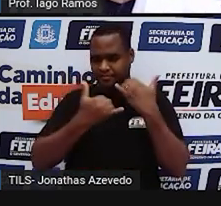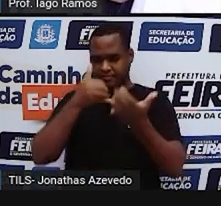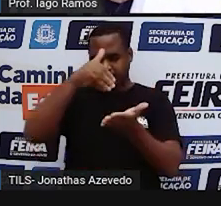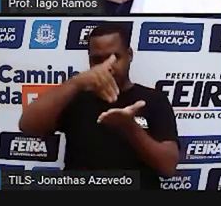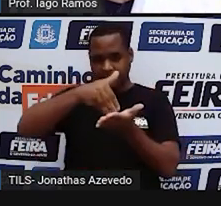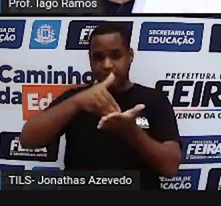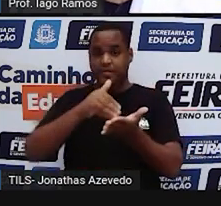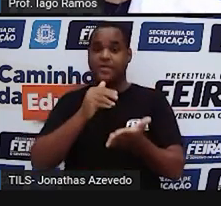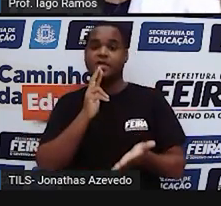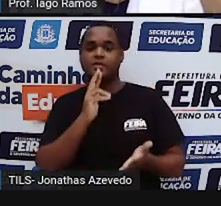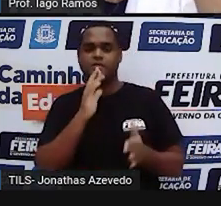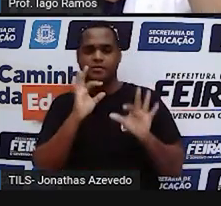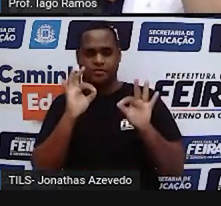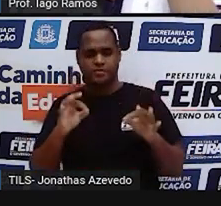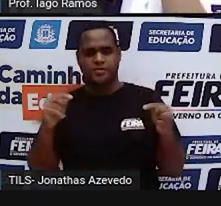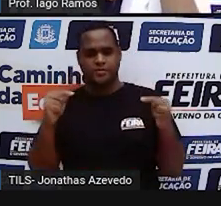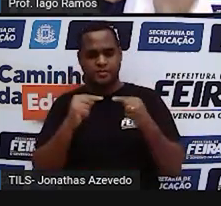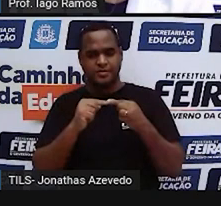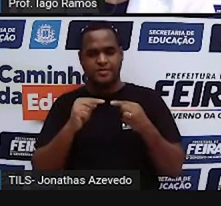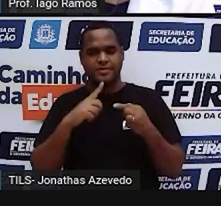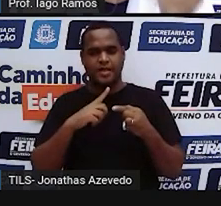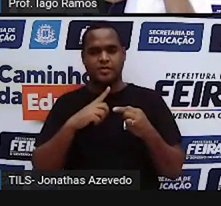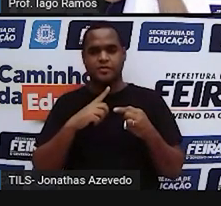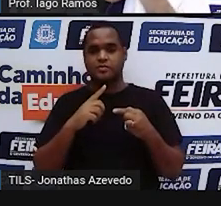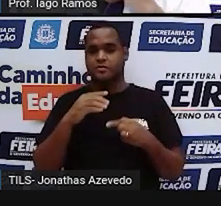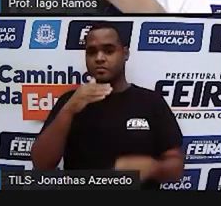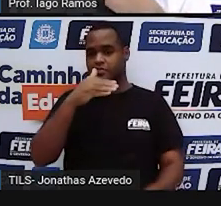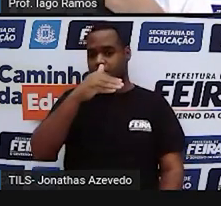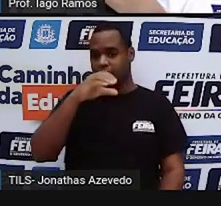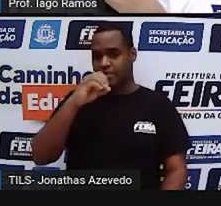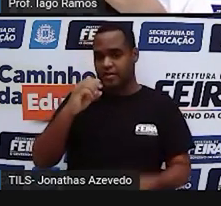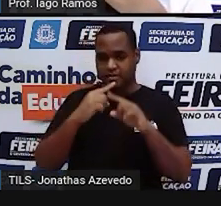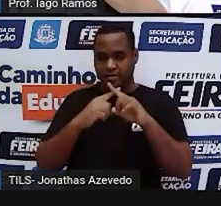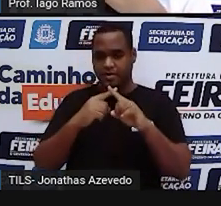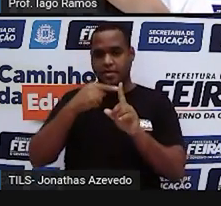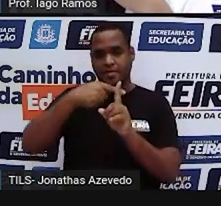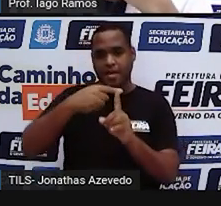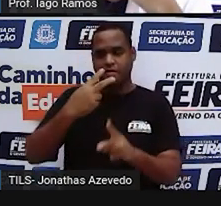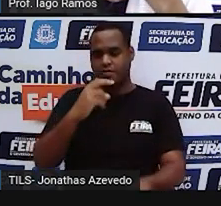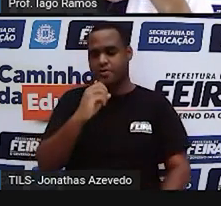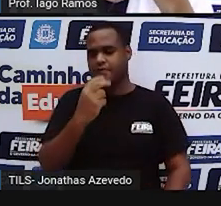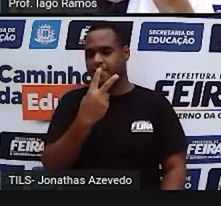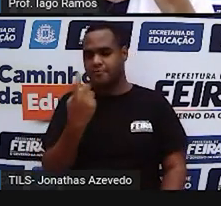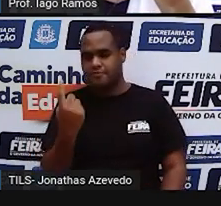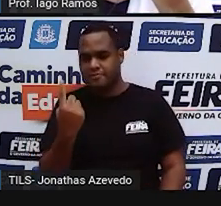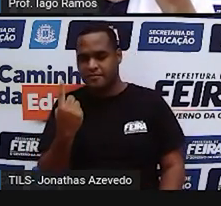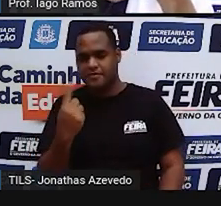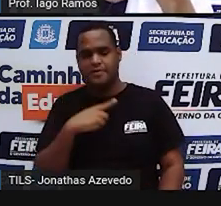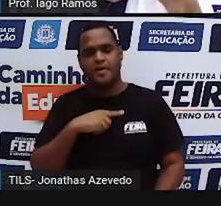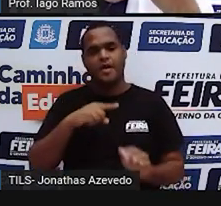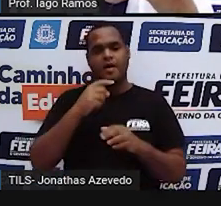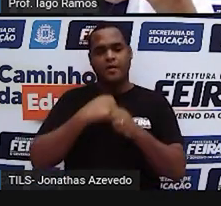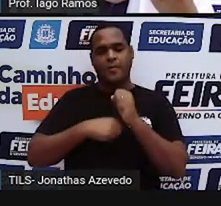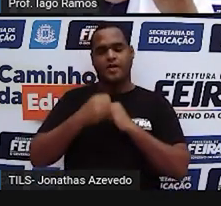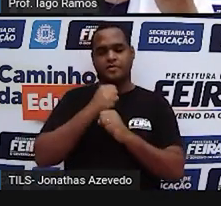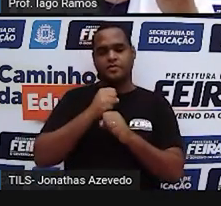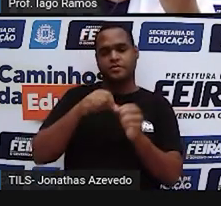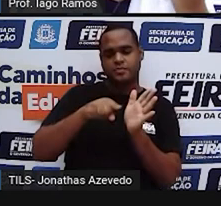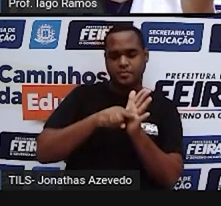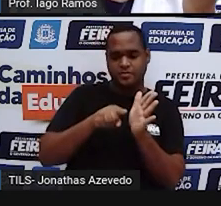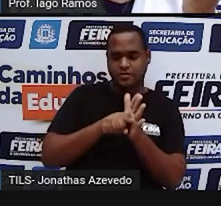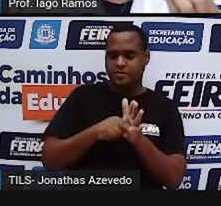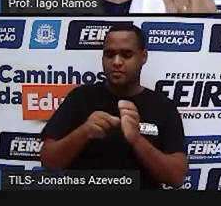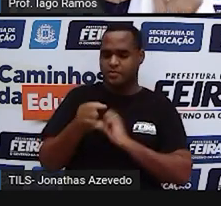você pegar o resultado que tá em cima 100x mais 2021 e subtraiu o ano de nascimento